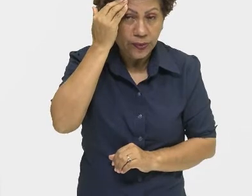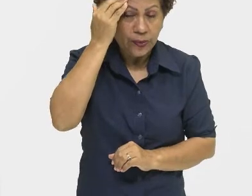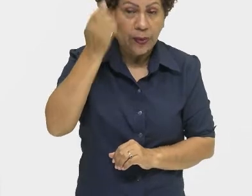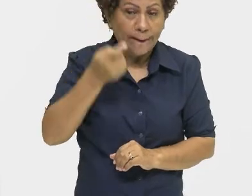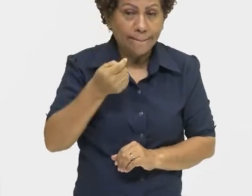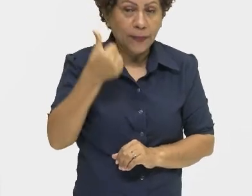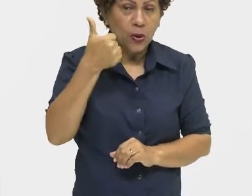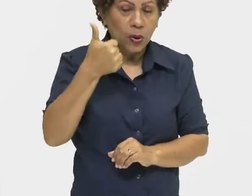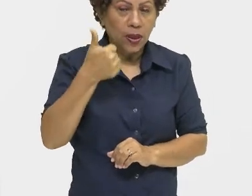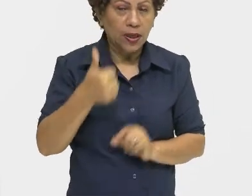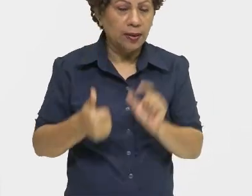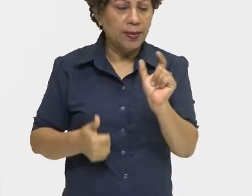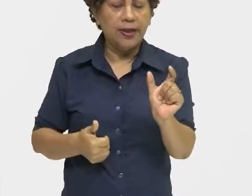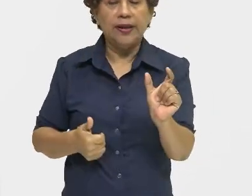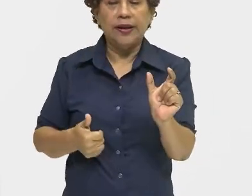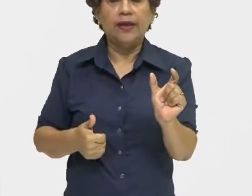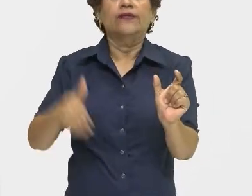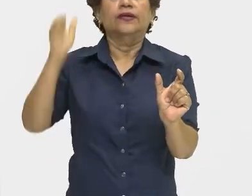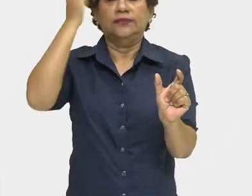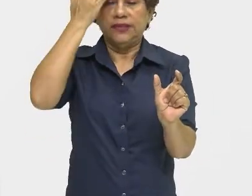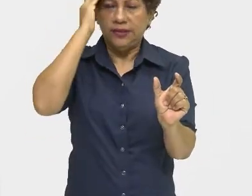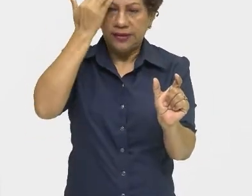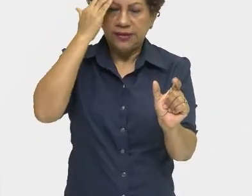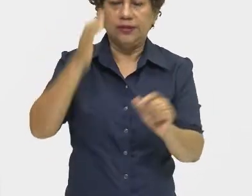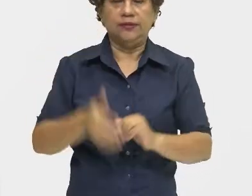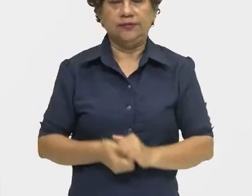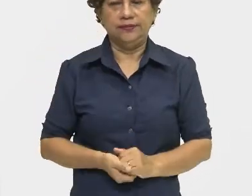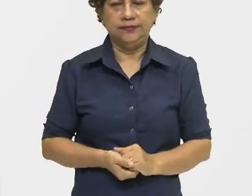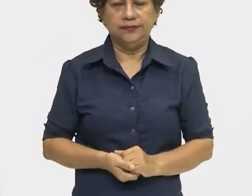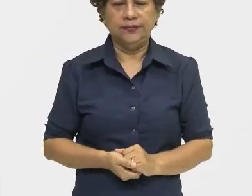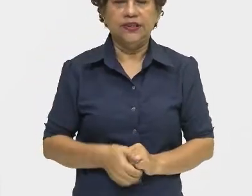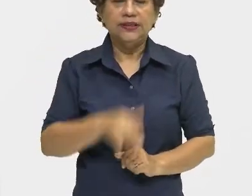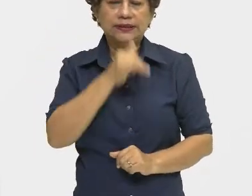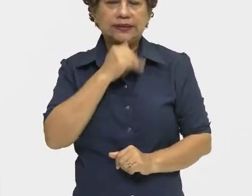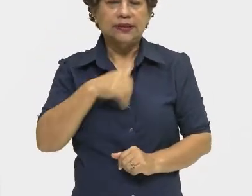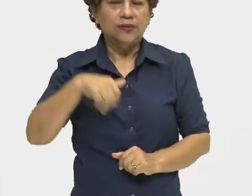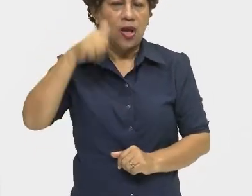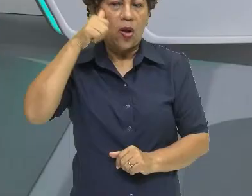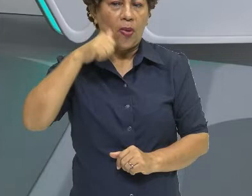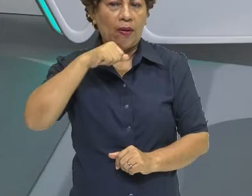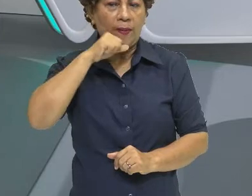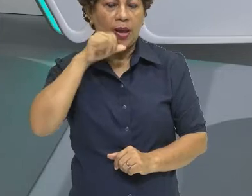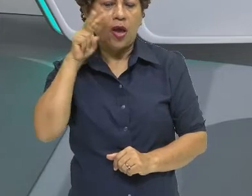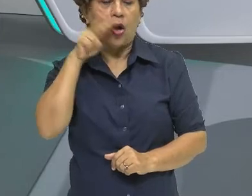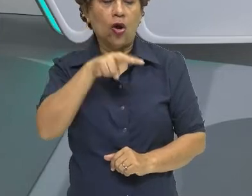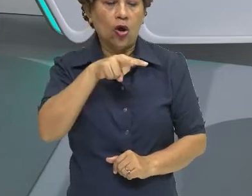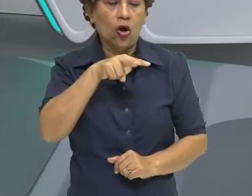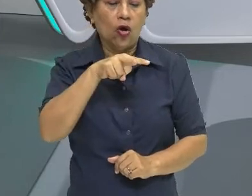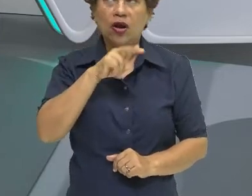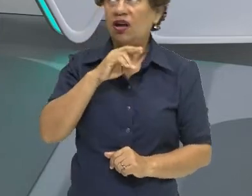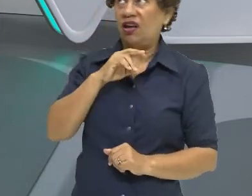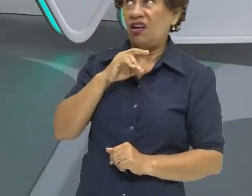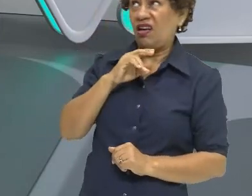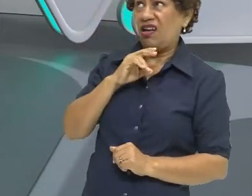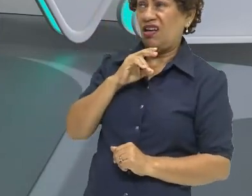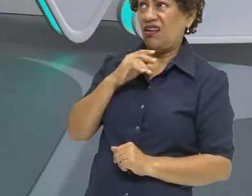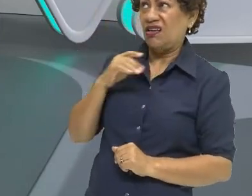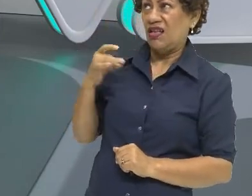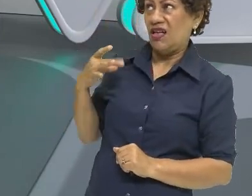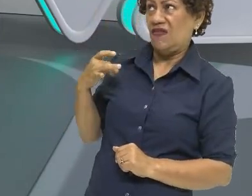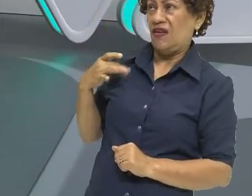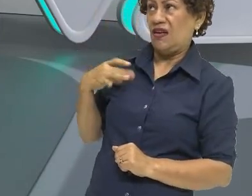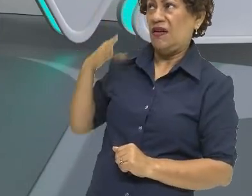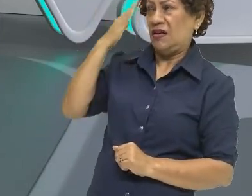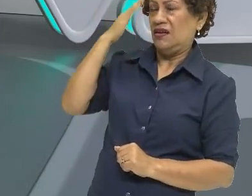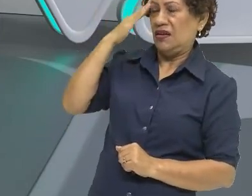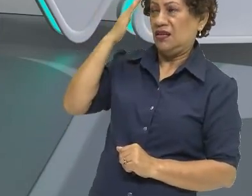basta. Isso é um clássico dentro de casa, quando a mãe está... A mãe, basta olhar para a gente já sabe que está errado, né? Porque para meio entendedor, meia